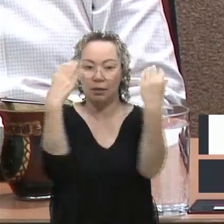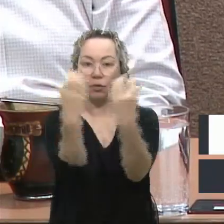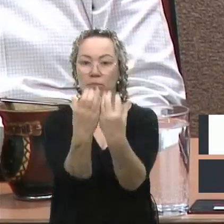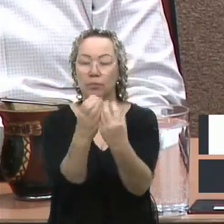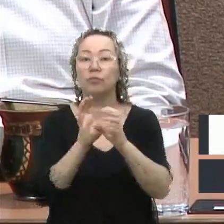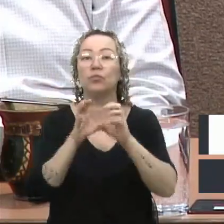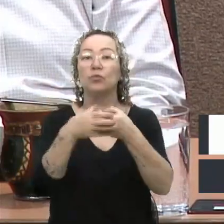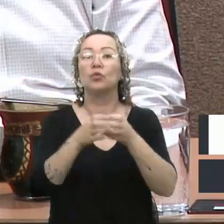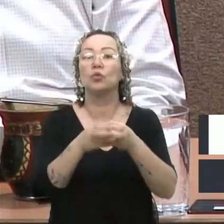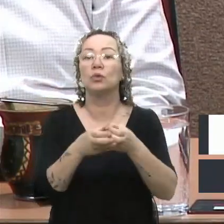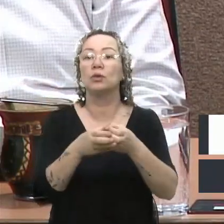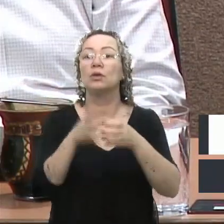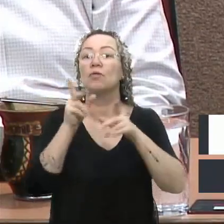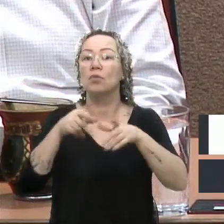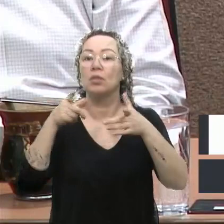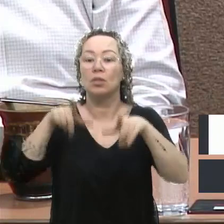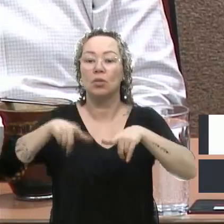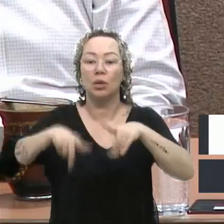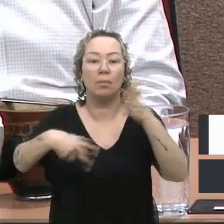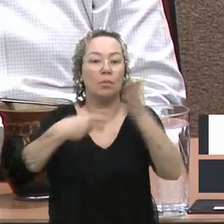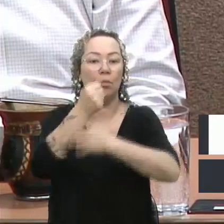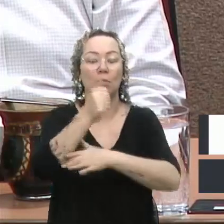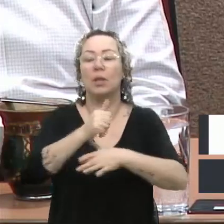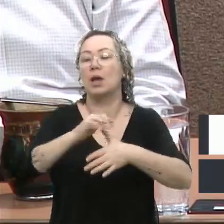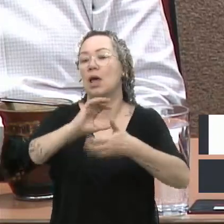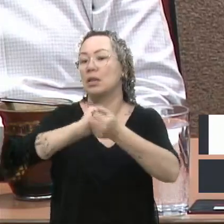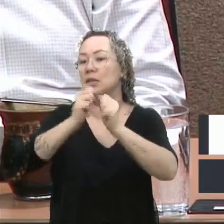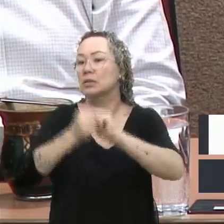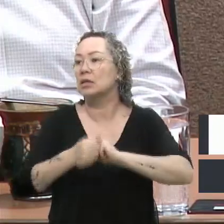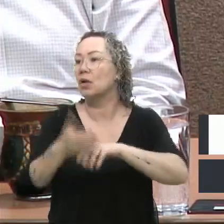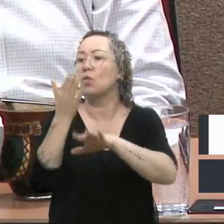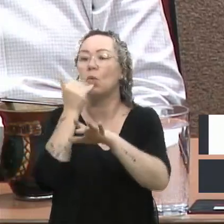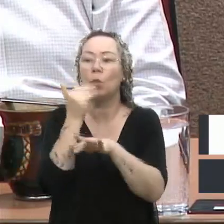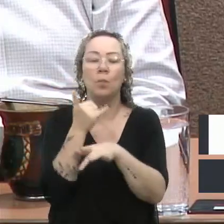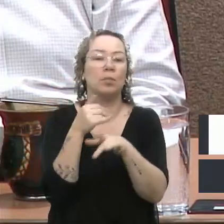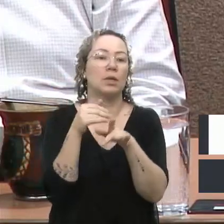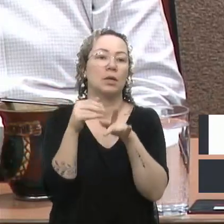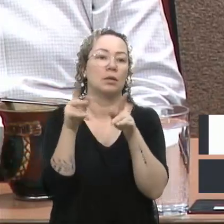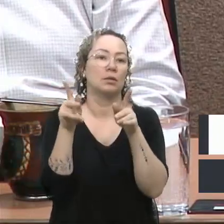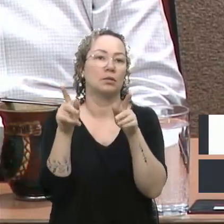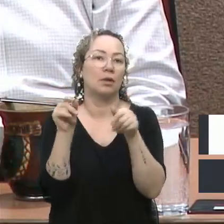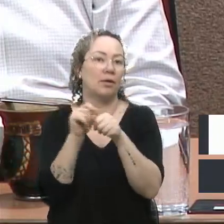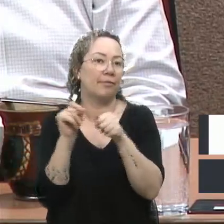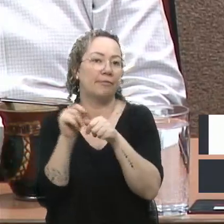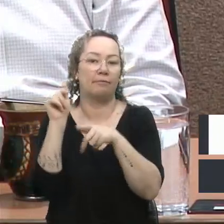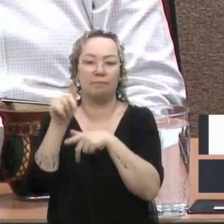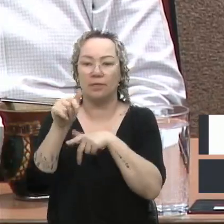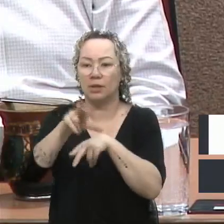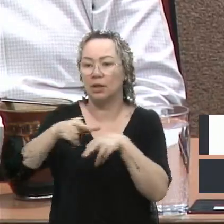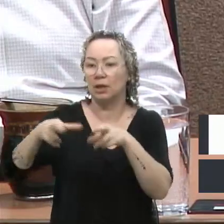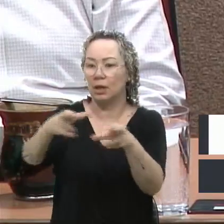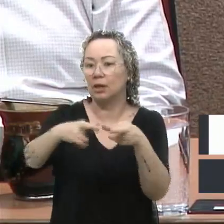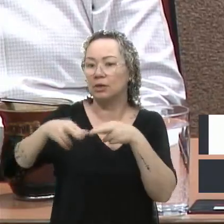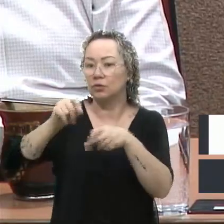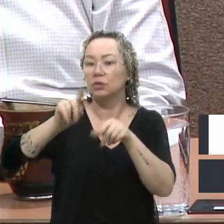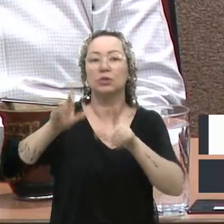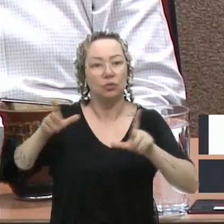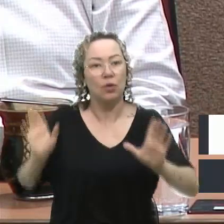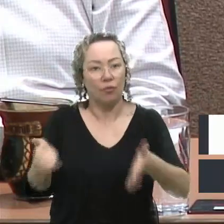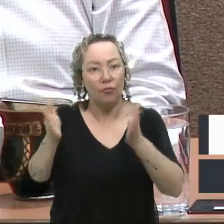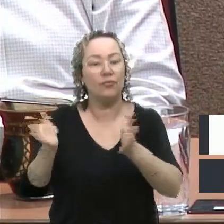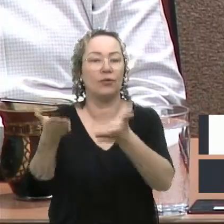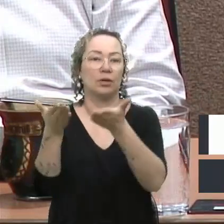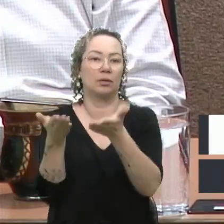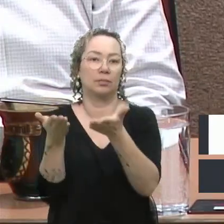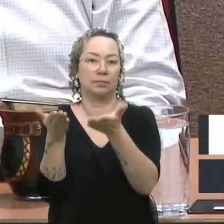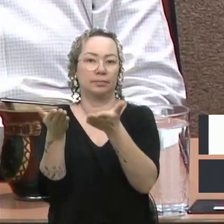poder comprar artesanato, para poder comer a comida que o pessoal produz ali na região. Isso é fomentar o turismo. Agora,